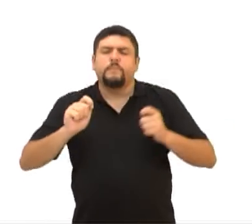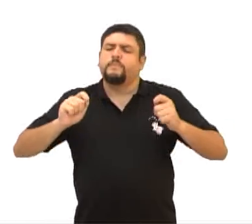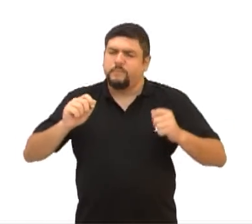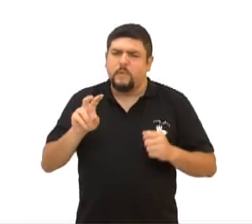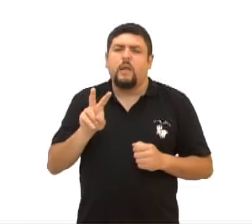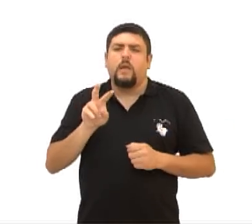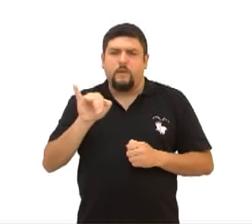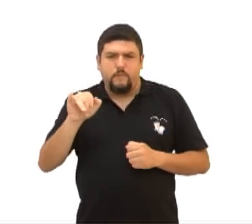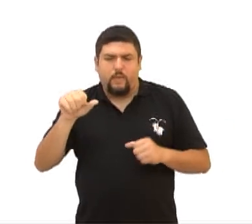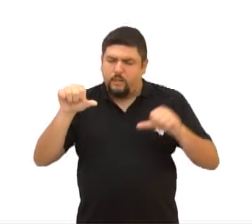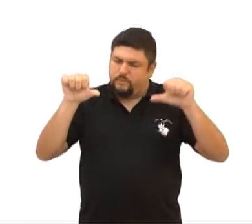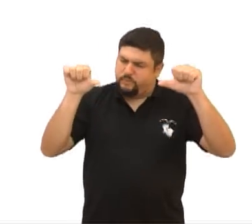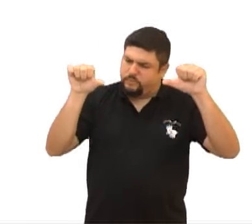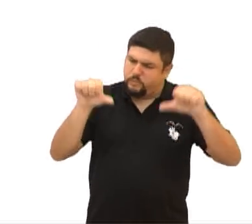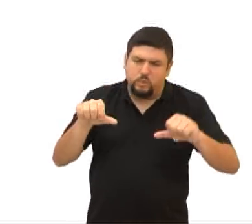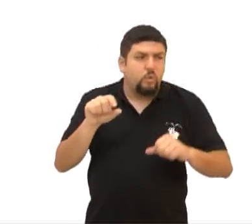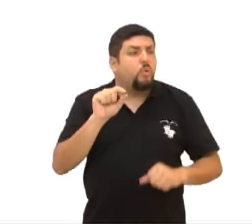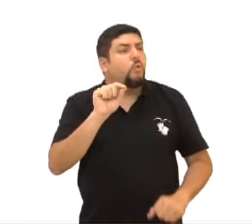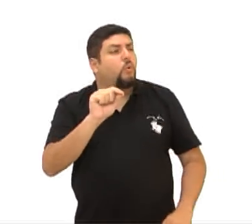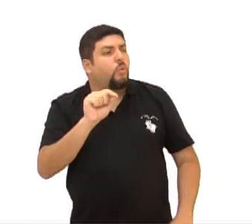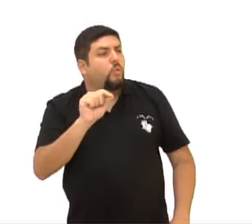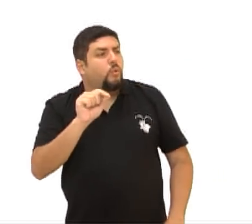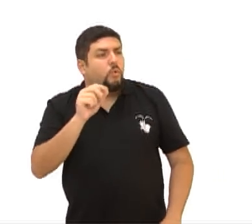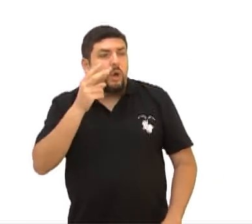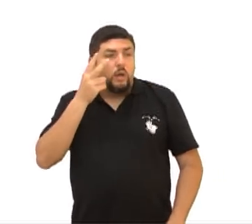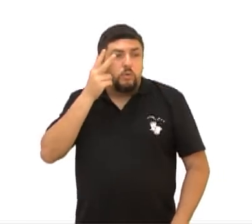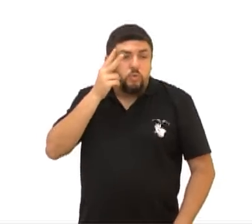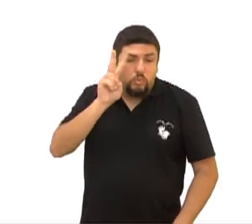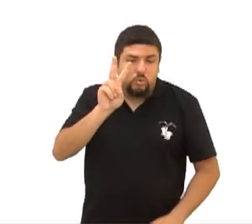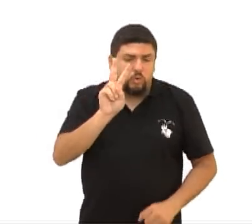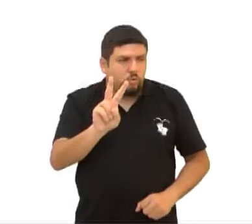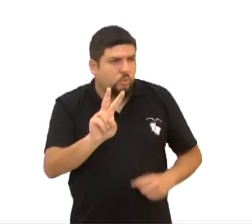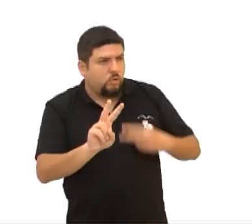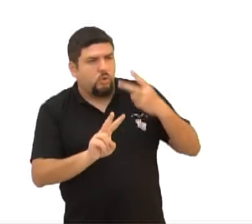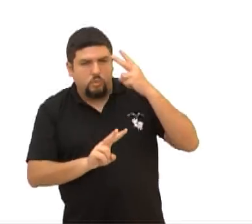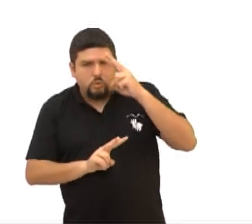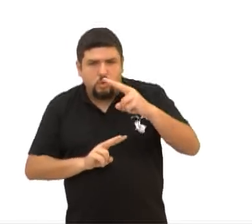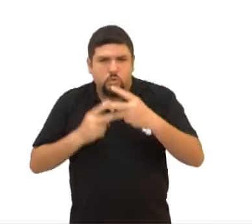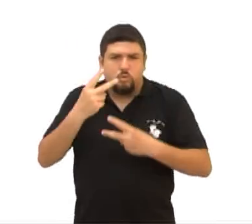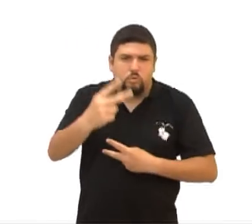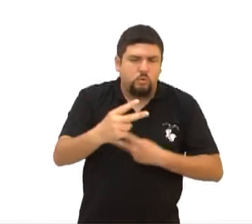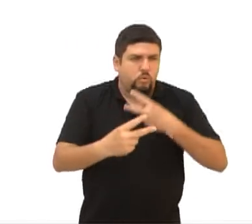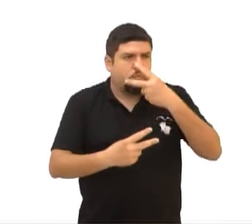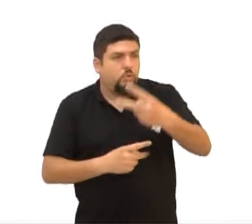mais ousado, com 2 dias de interrupção para as cidades.